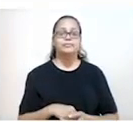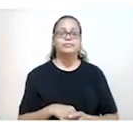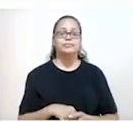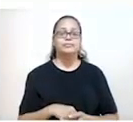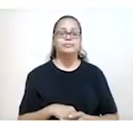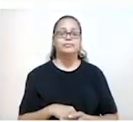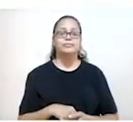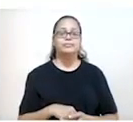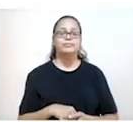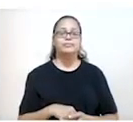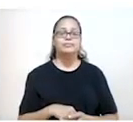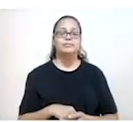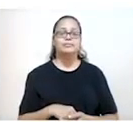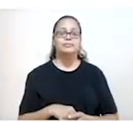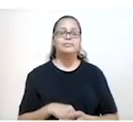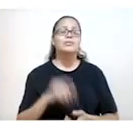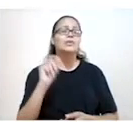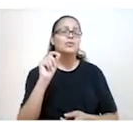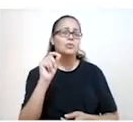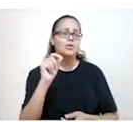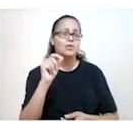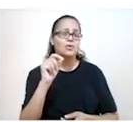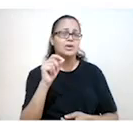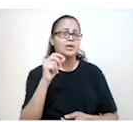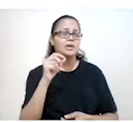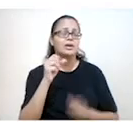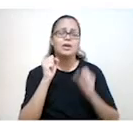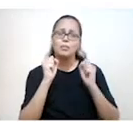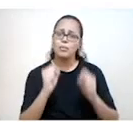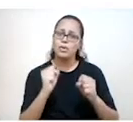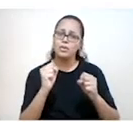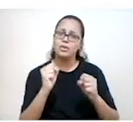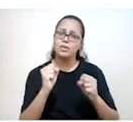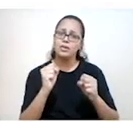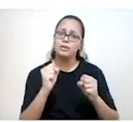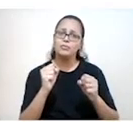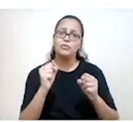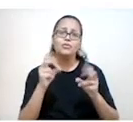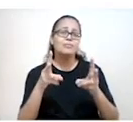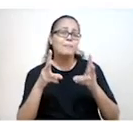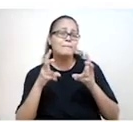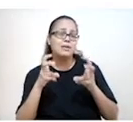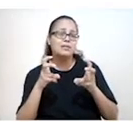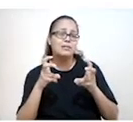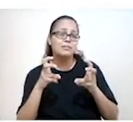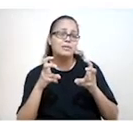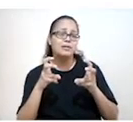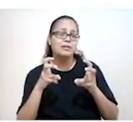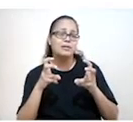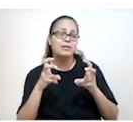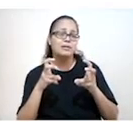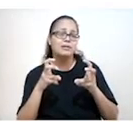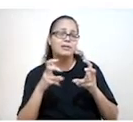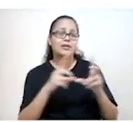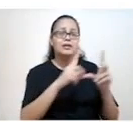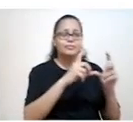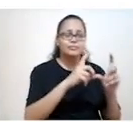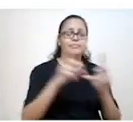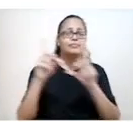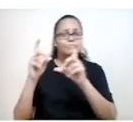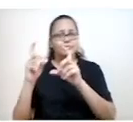Bom, o que a gente pode notar? Que de uma figura para outra aumenta dois